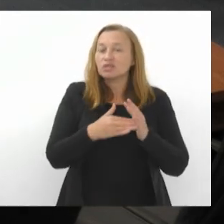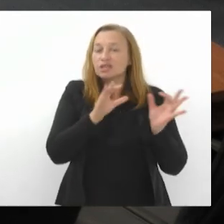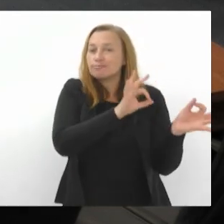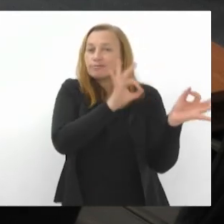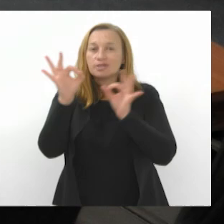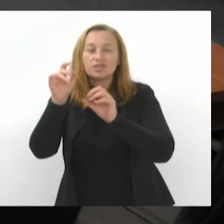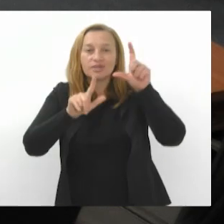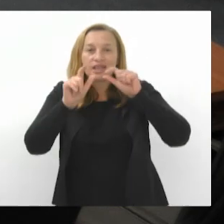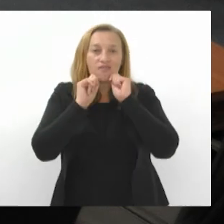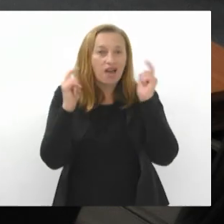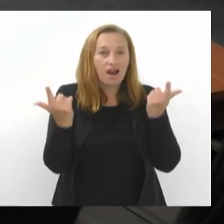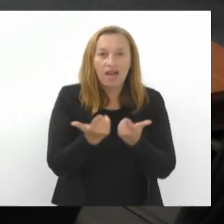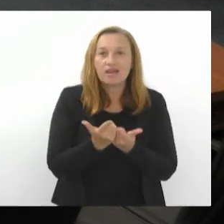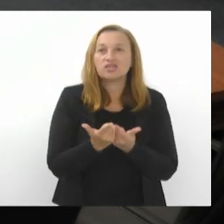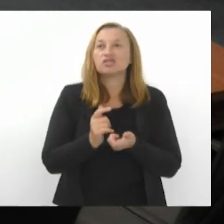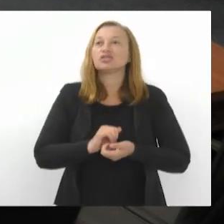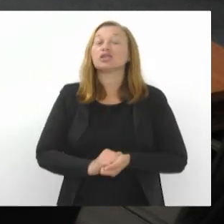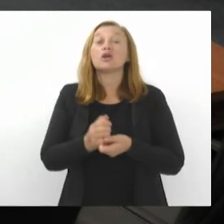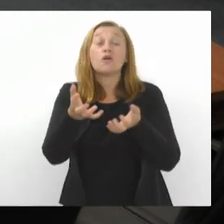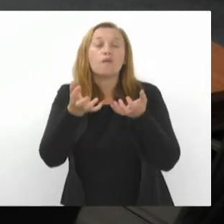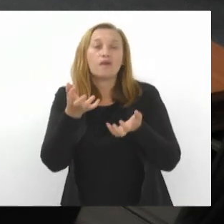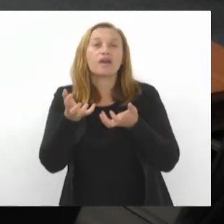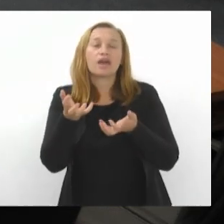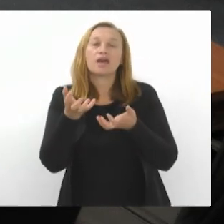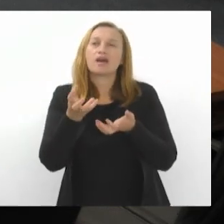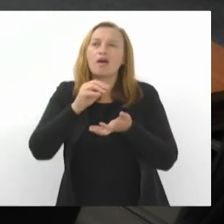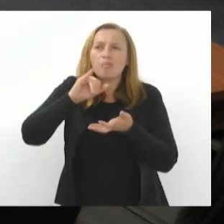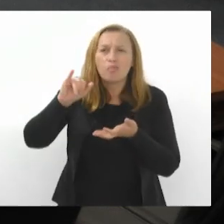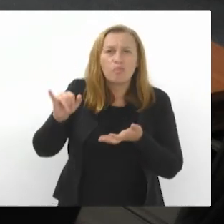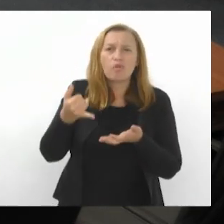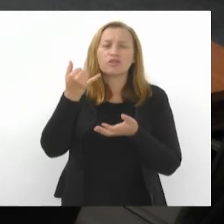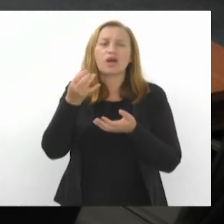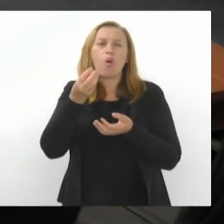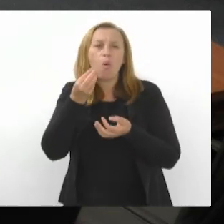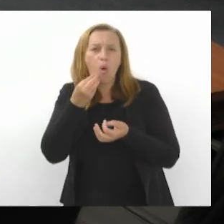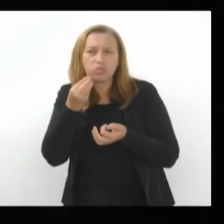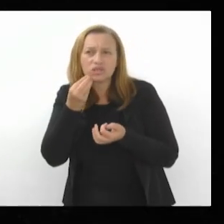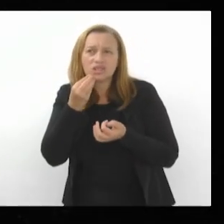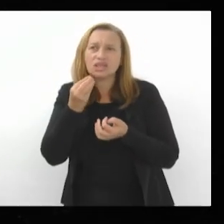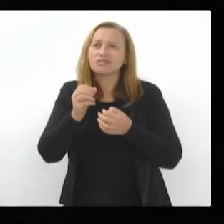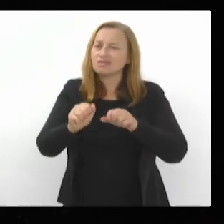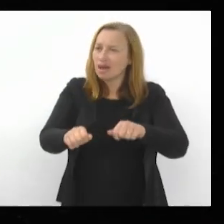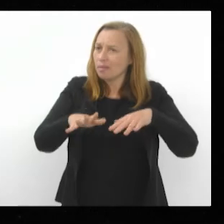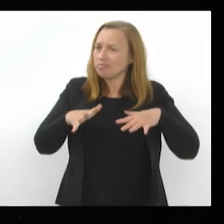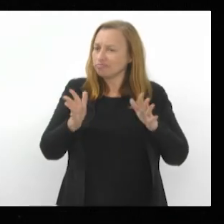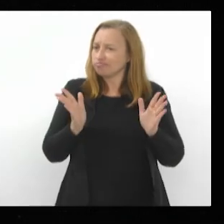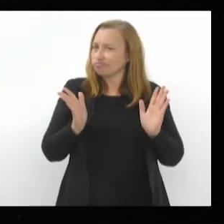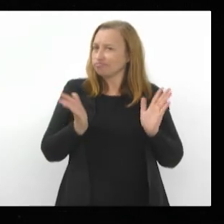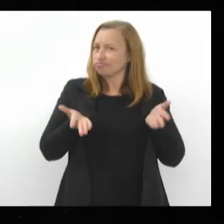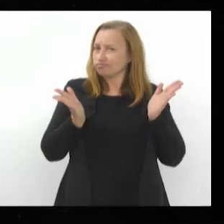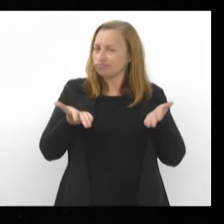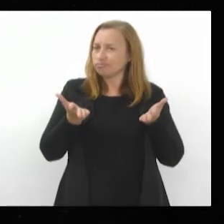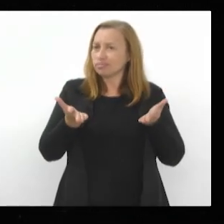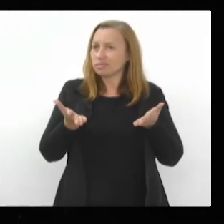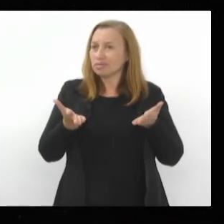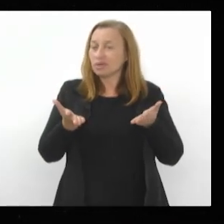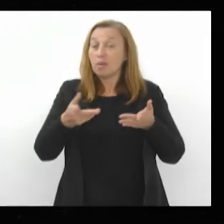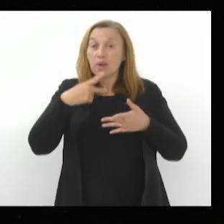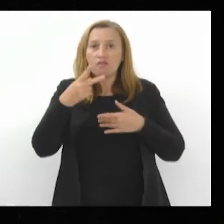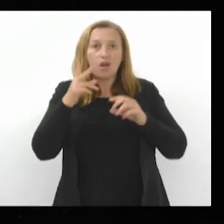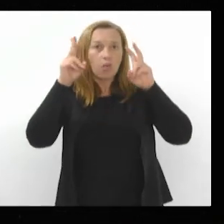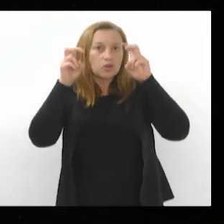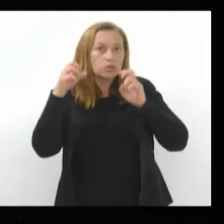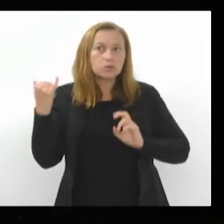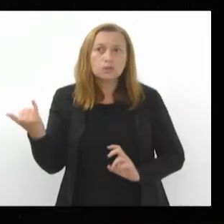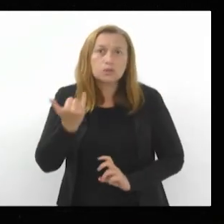TV Alerj. Eu quero aproveitar a oportunidade dessa plenária de hoje para apontar um fato